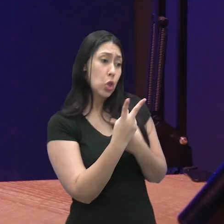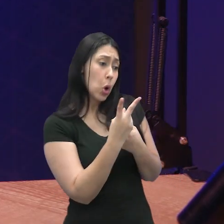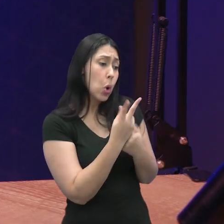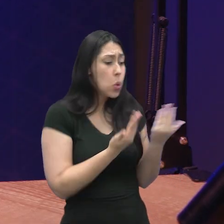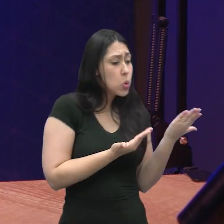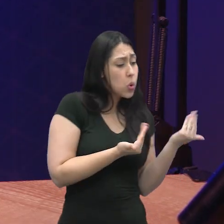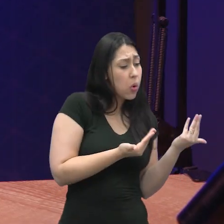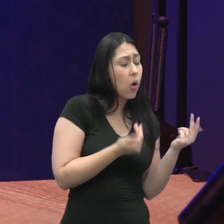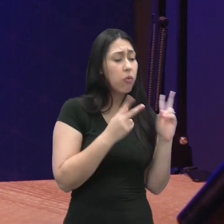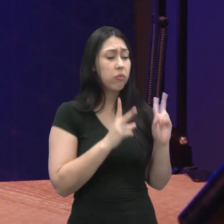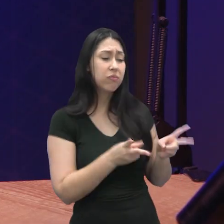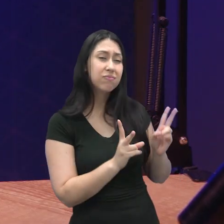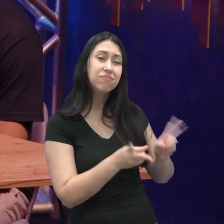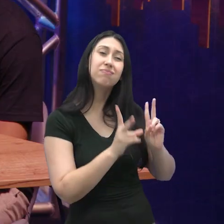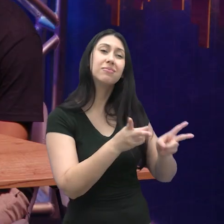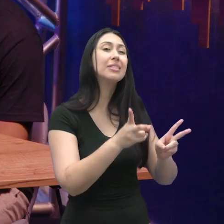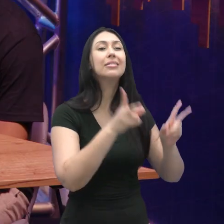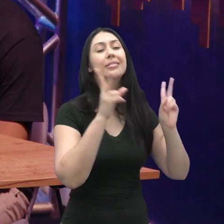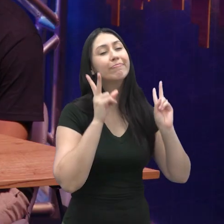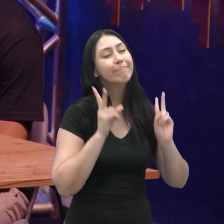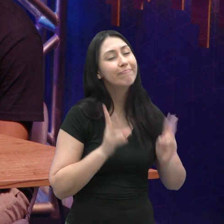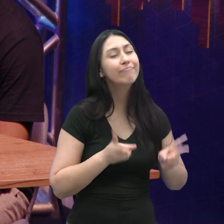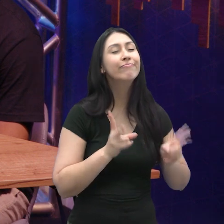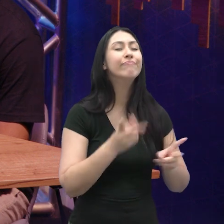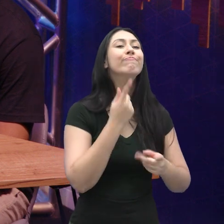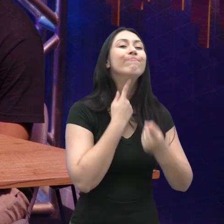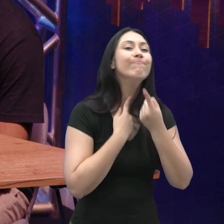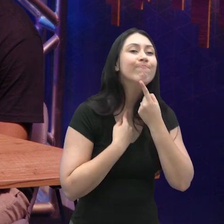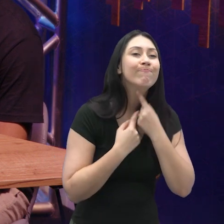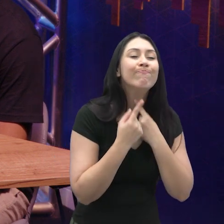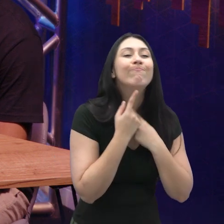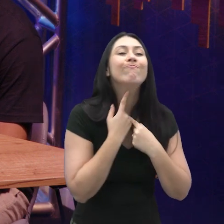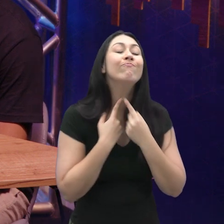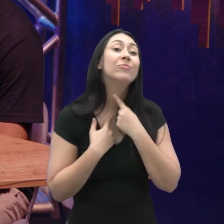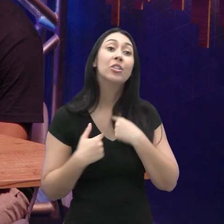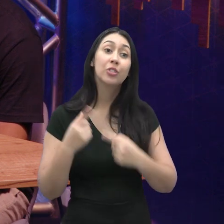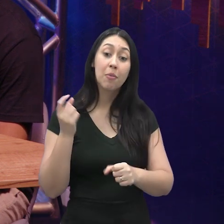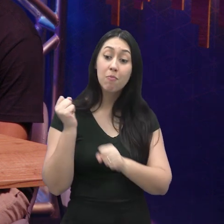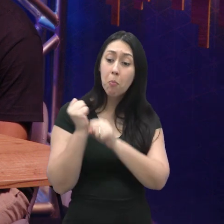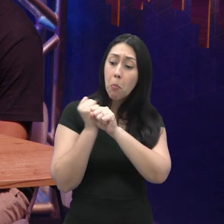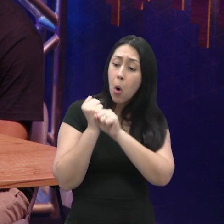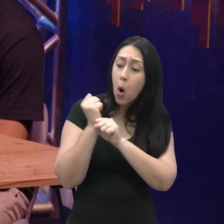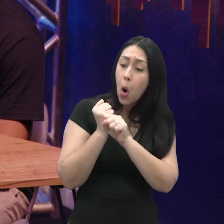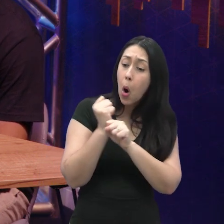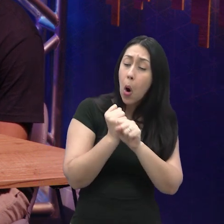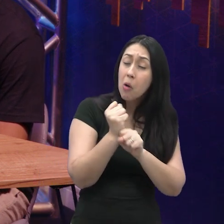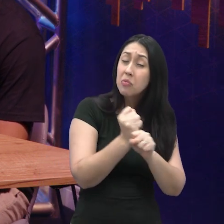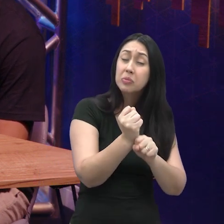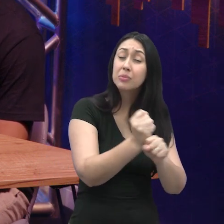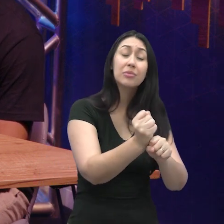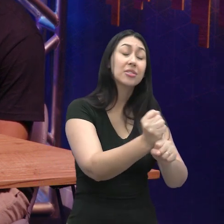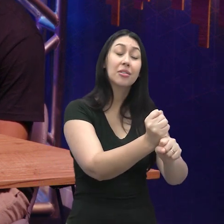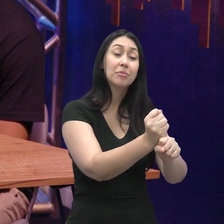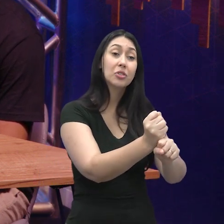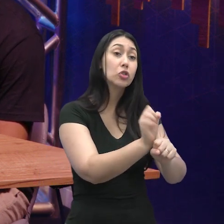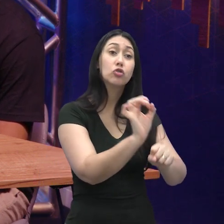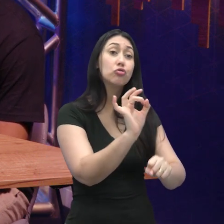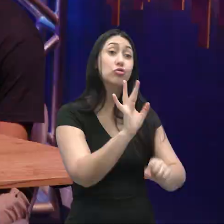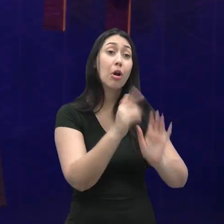conservar jovem sempre foi algo muito existente, né? E sempre foi algo que, ao longo dos anos, só foi